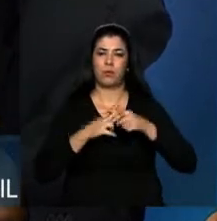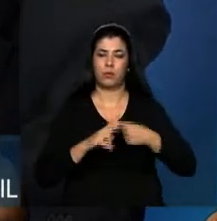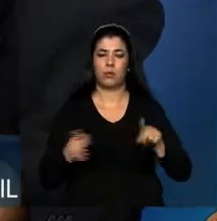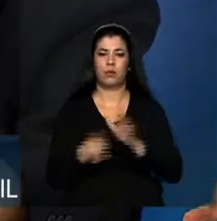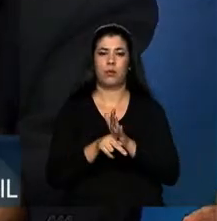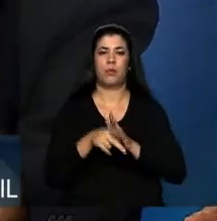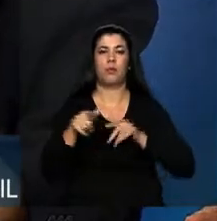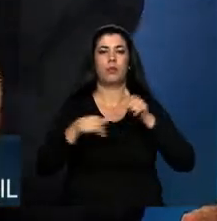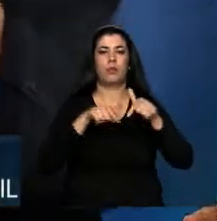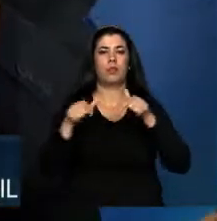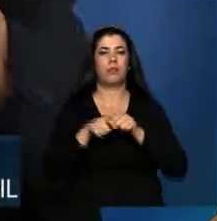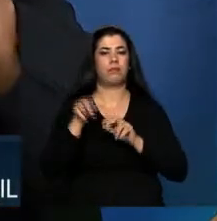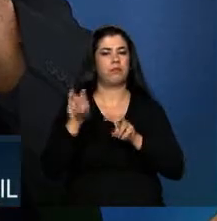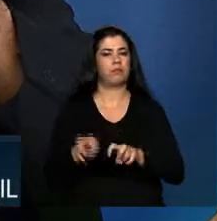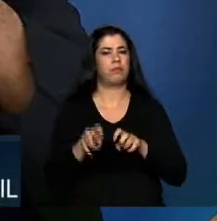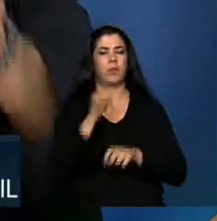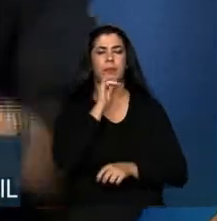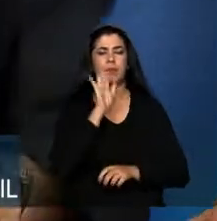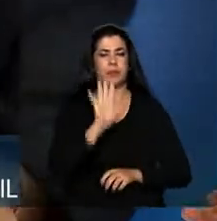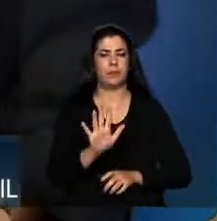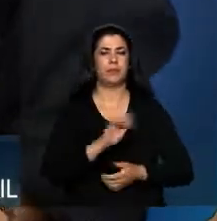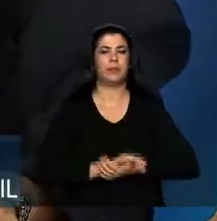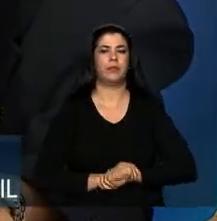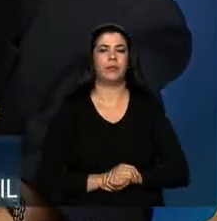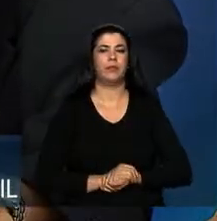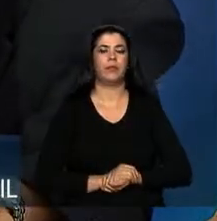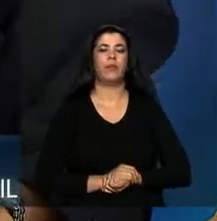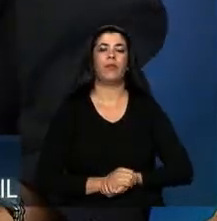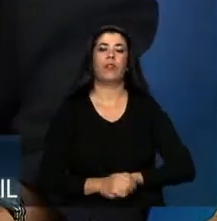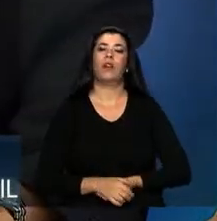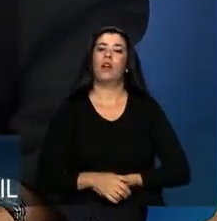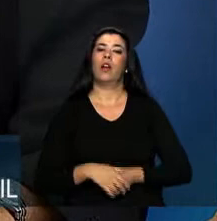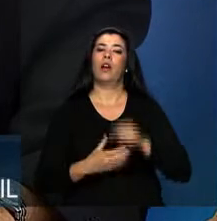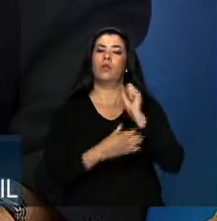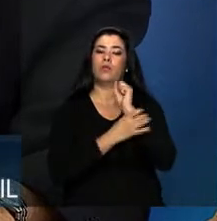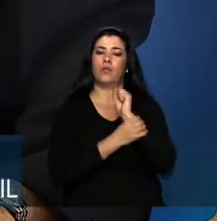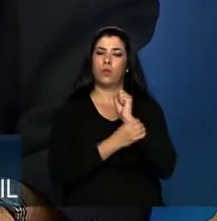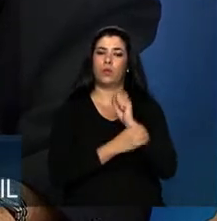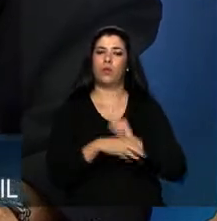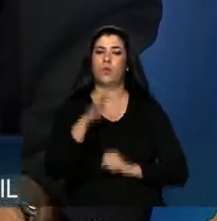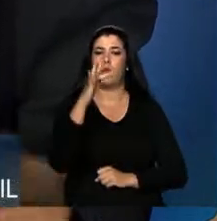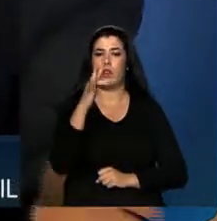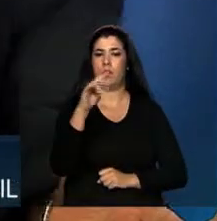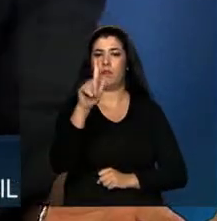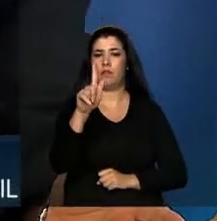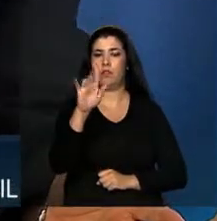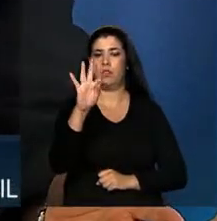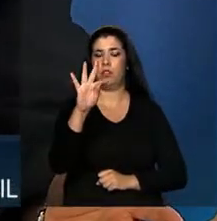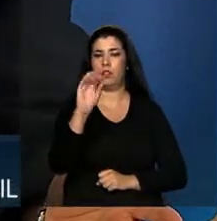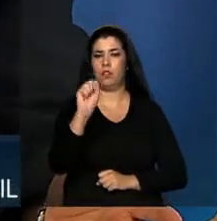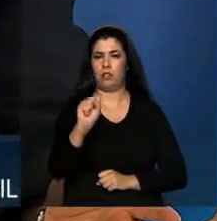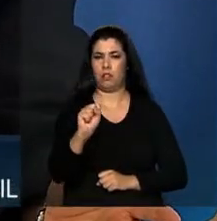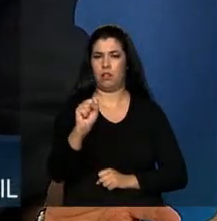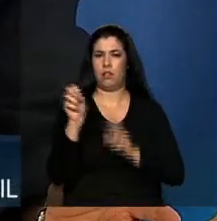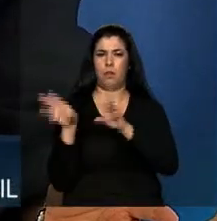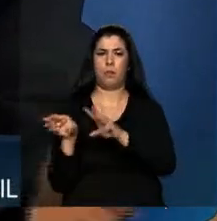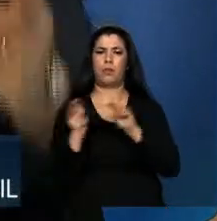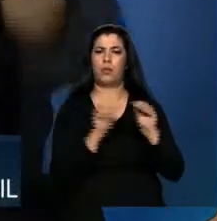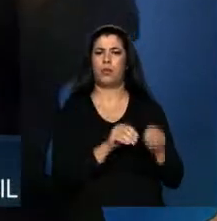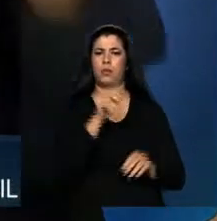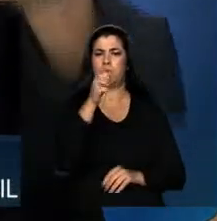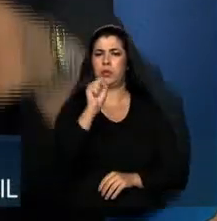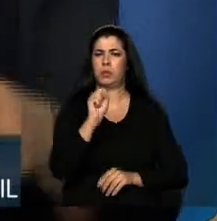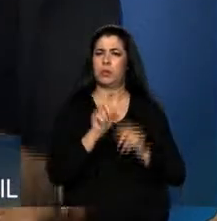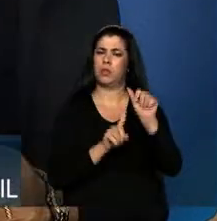os trabalhadores rurais. Vou citar só um exemplo. Seguro-desemprego, que era 6 meses, pela proposta passa 1 ano e meio, 18 meses.